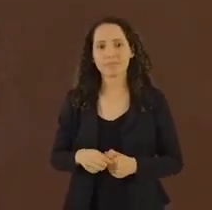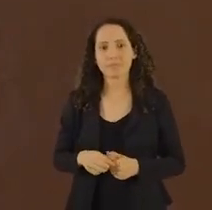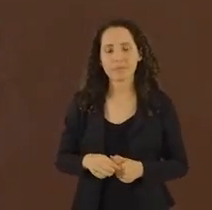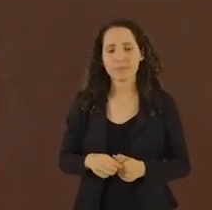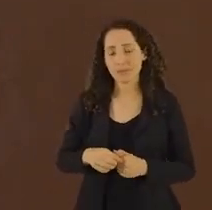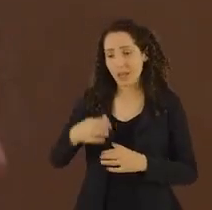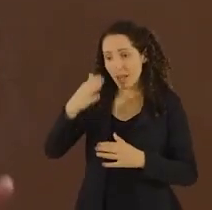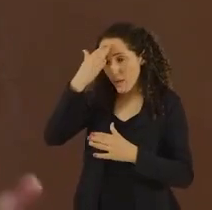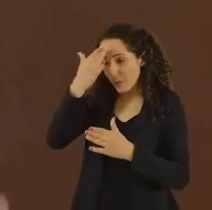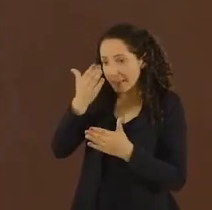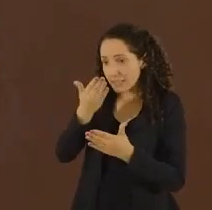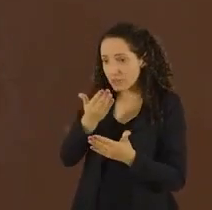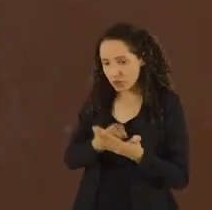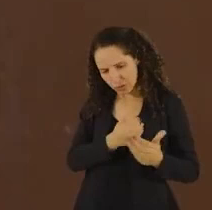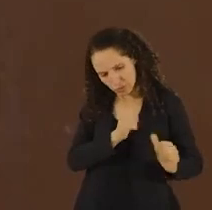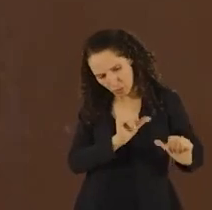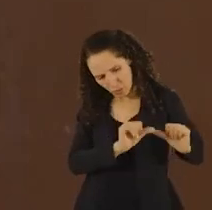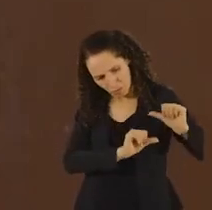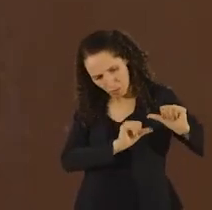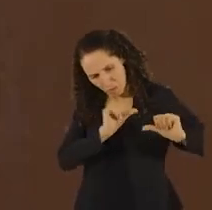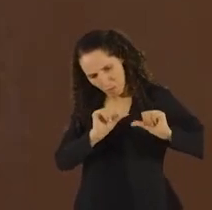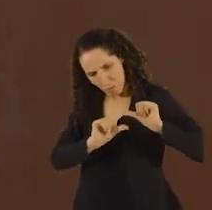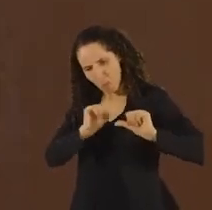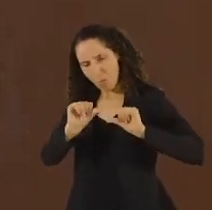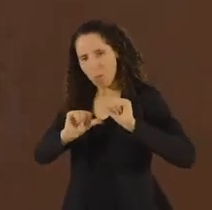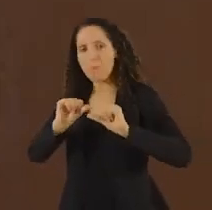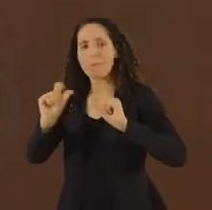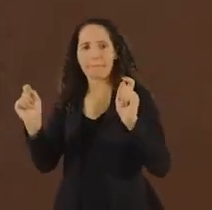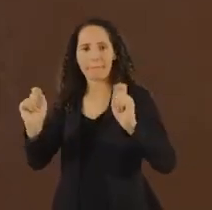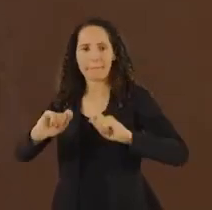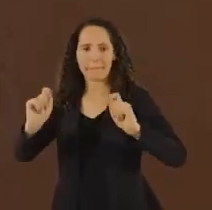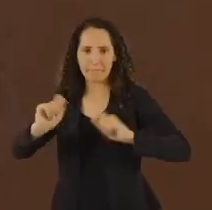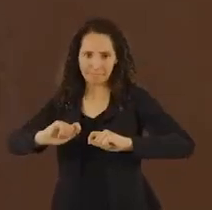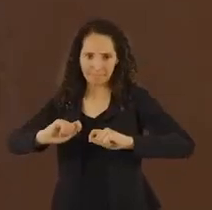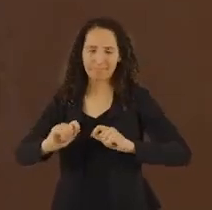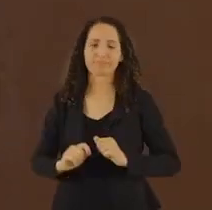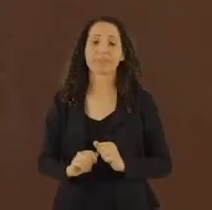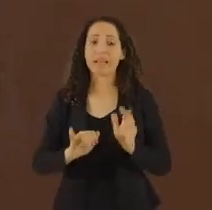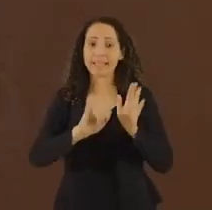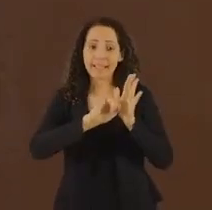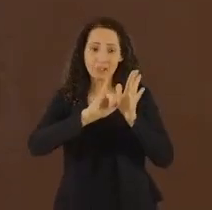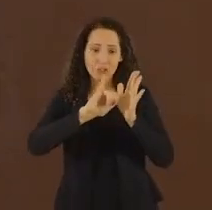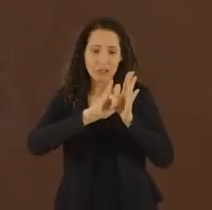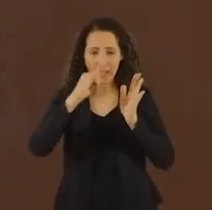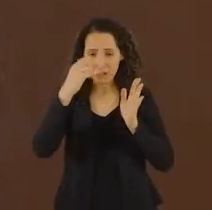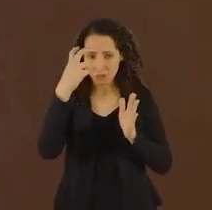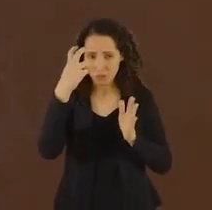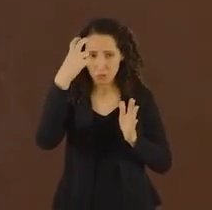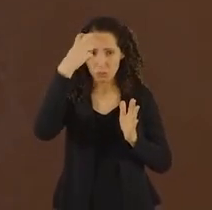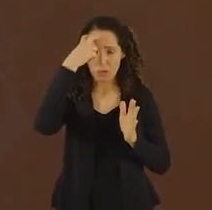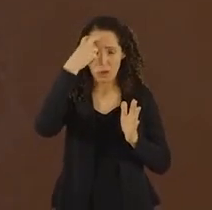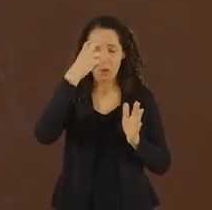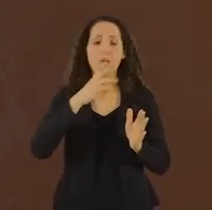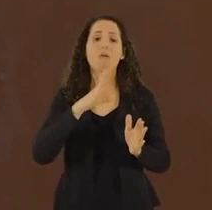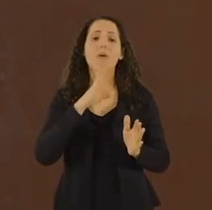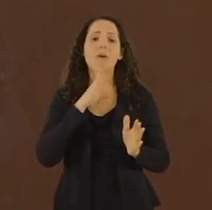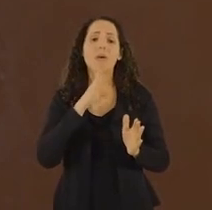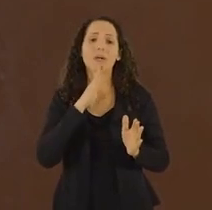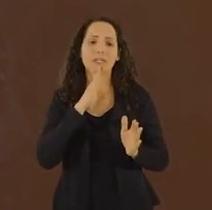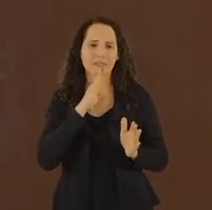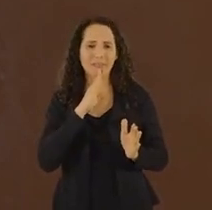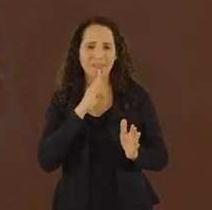Eu acredito em transformação as identidades culturais que nós conhecemos